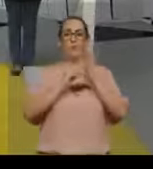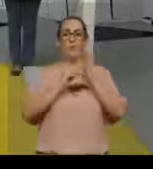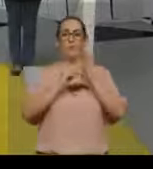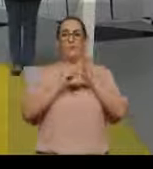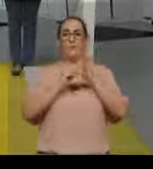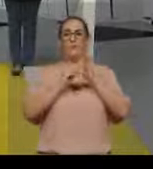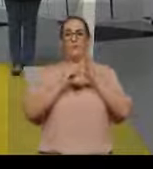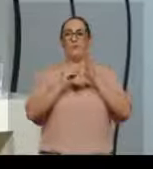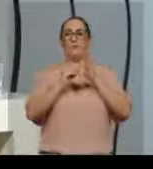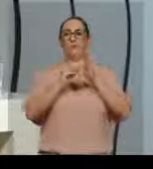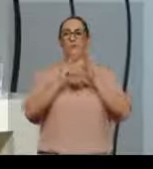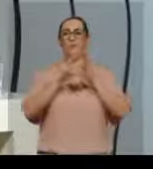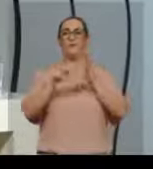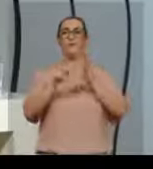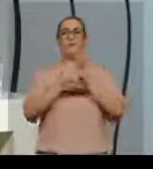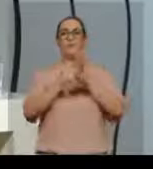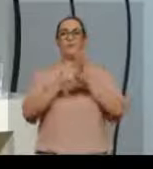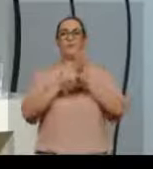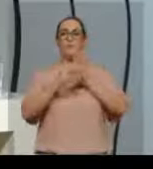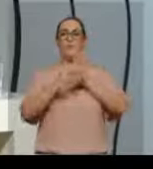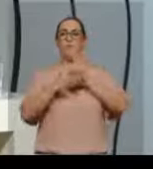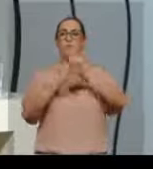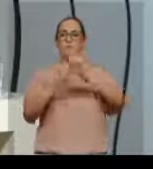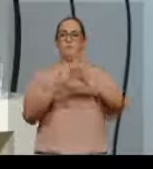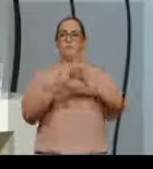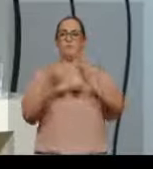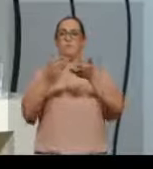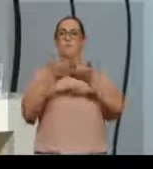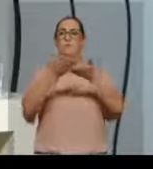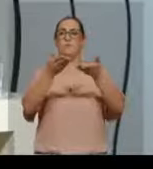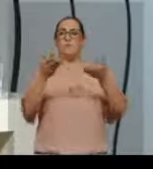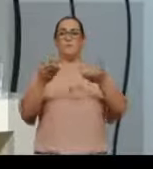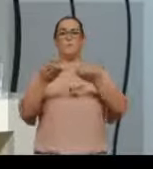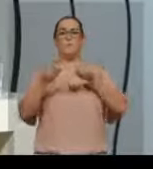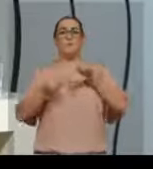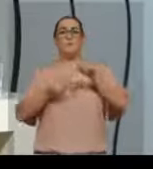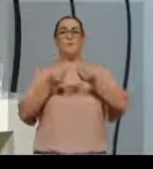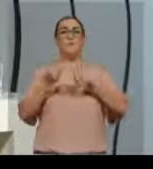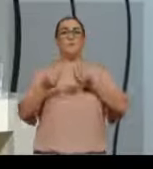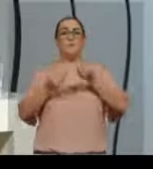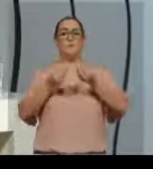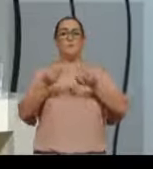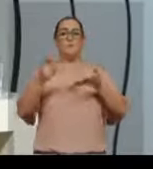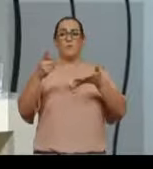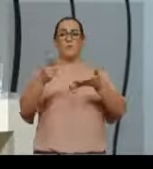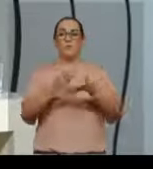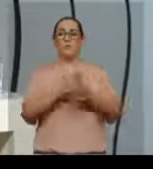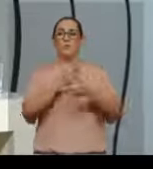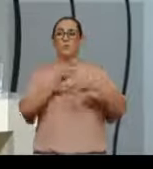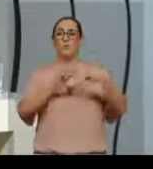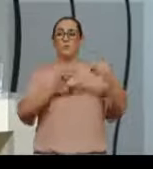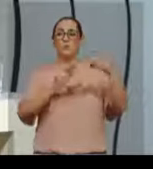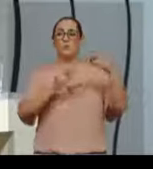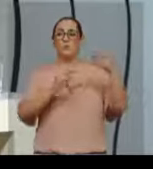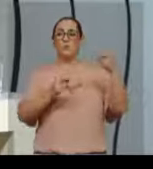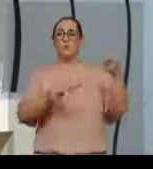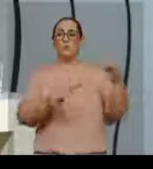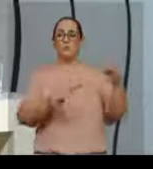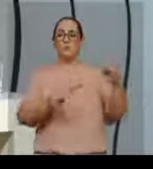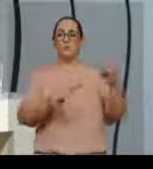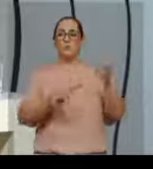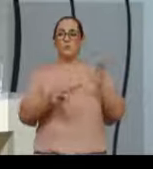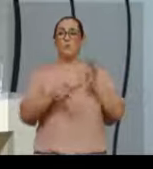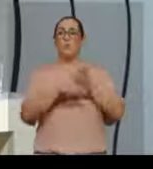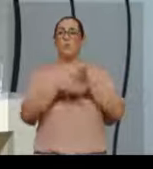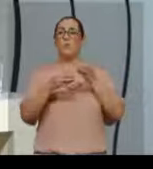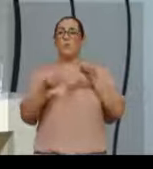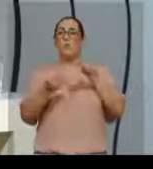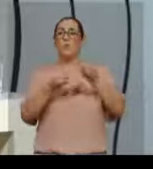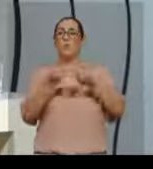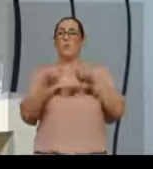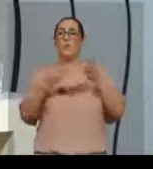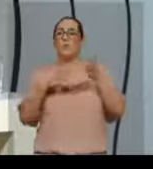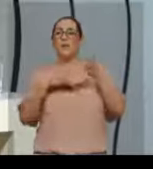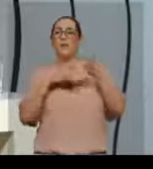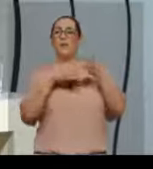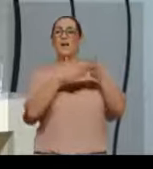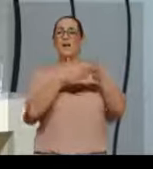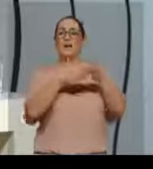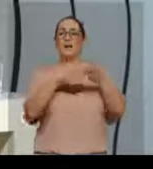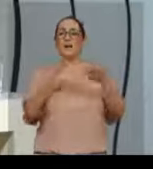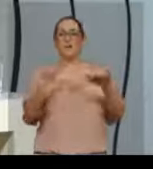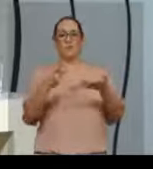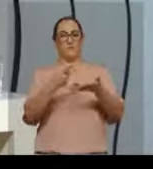então mostrar para vocês como que essa estrutura, como que essa barreira rotacional funciona